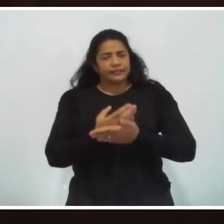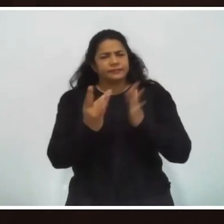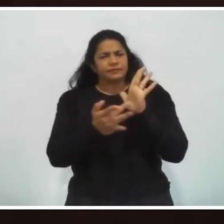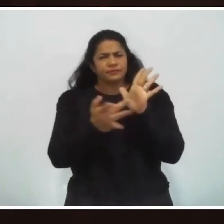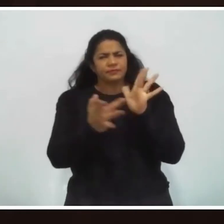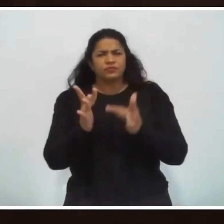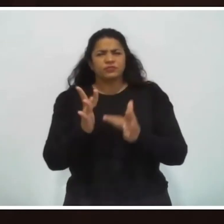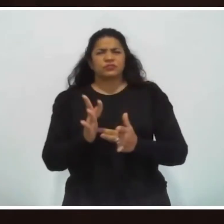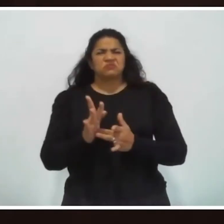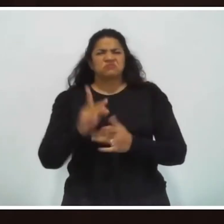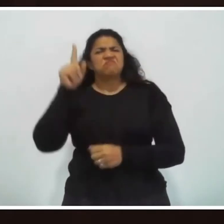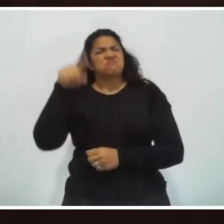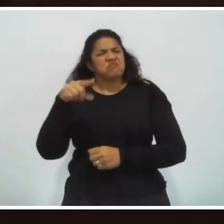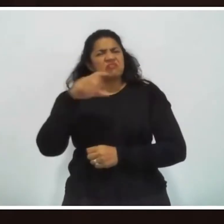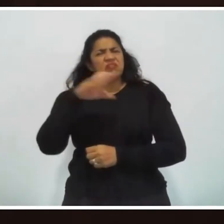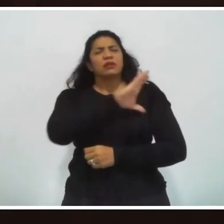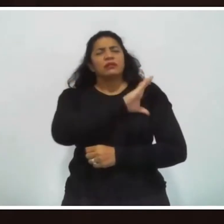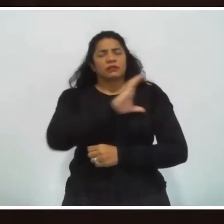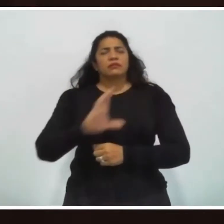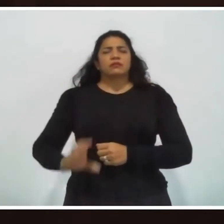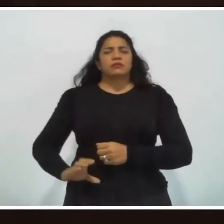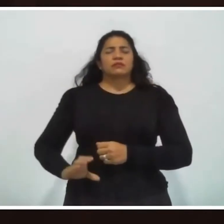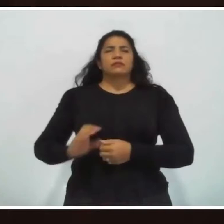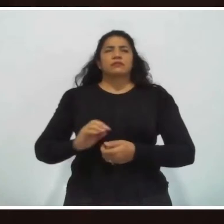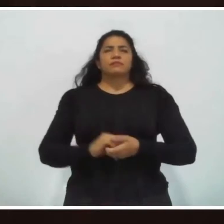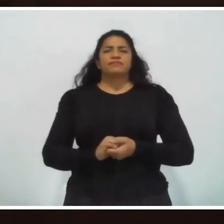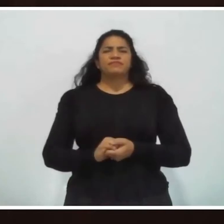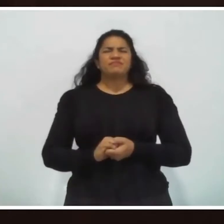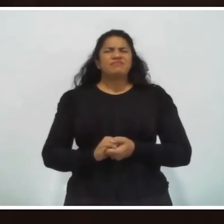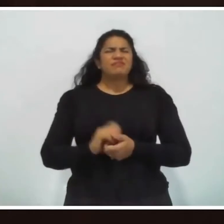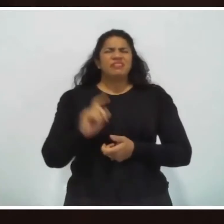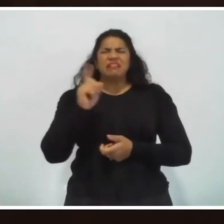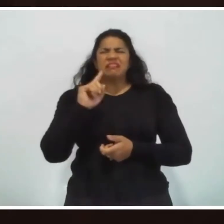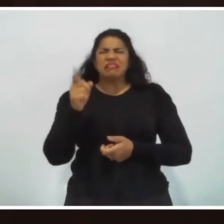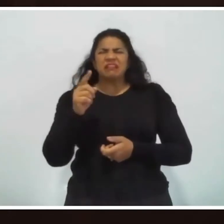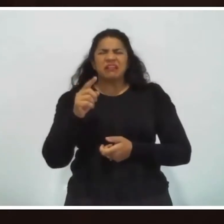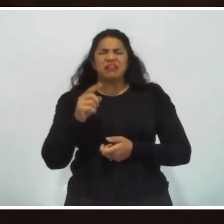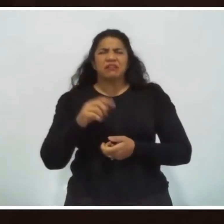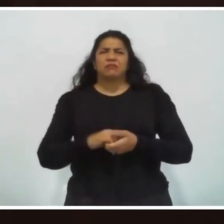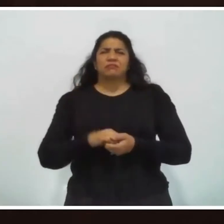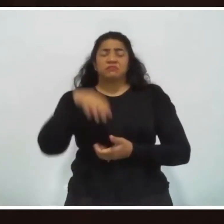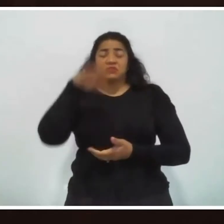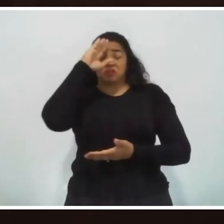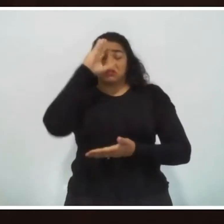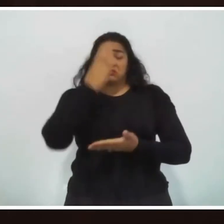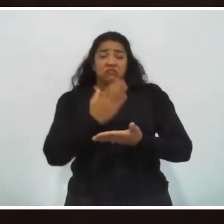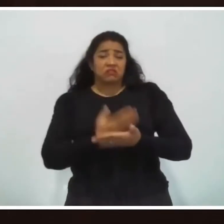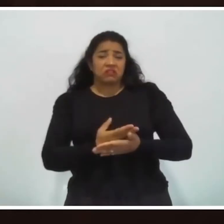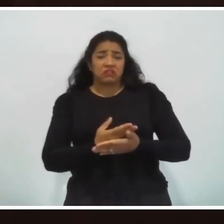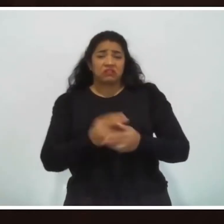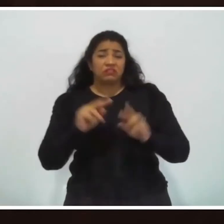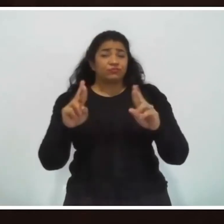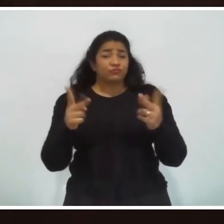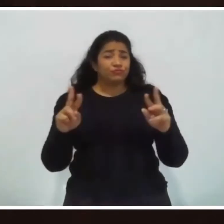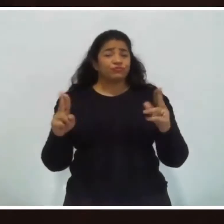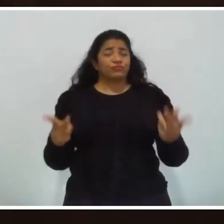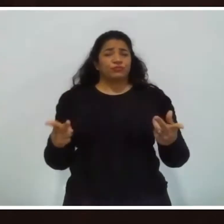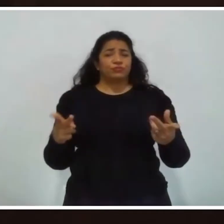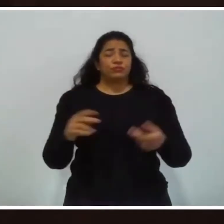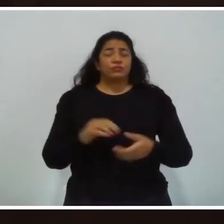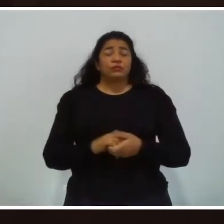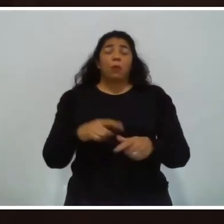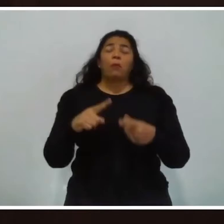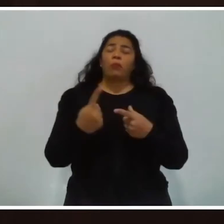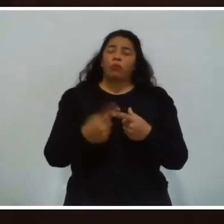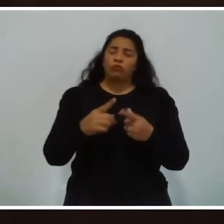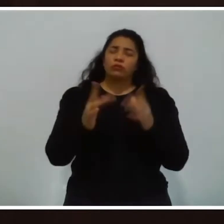pela heresia, não, dizendo que Jesus e Cristo não são duas coisas diferentes. Não, Jesus é Cristo, é o Cristo, o Filho de Deus. E para